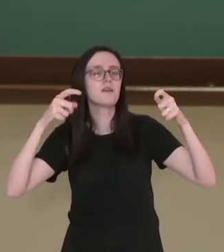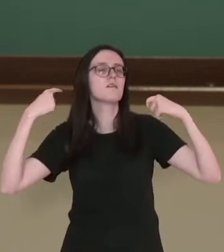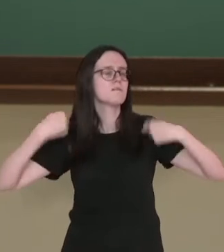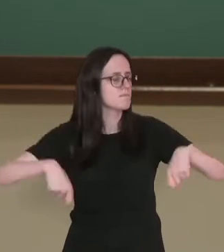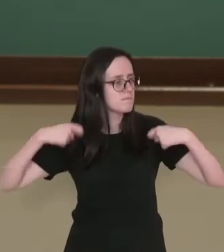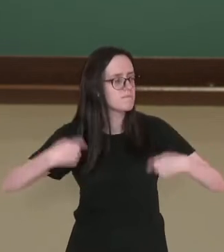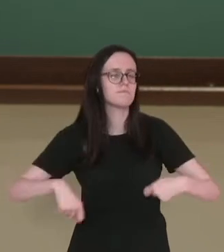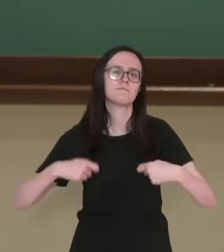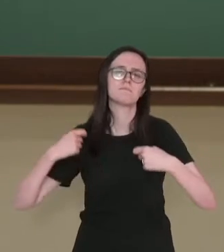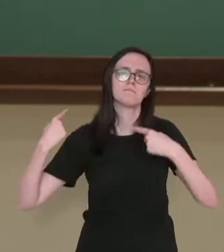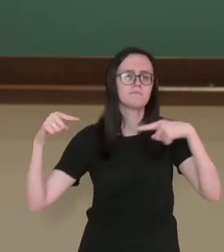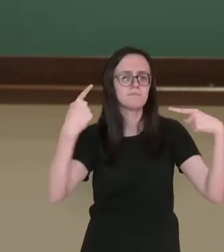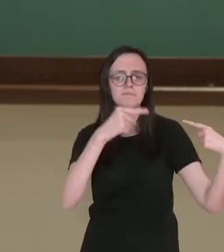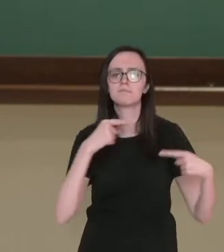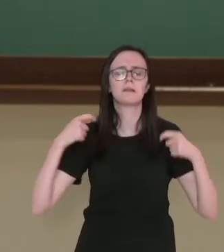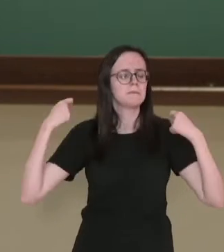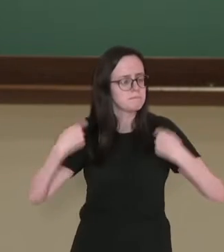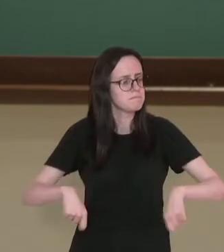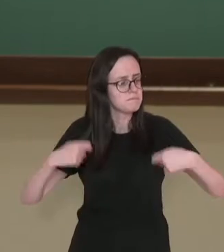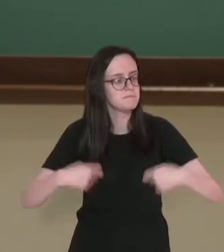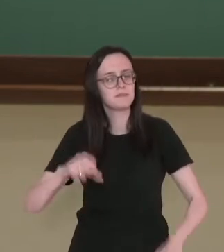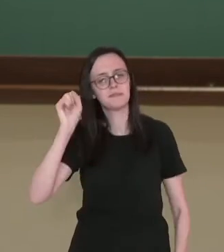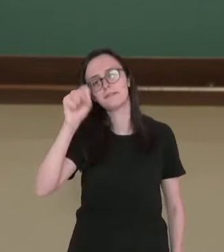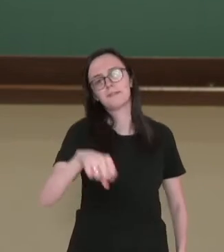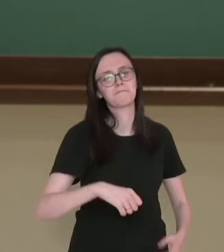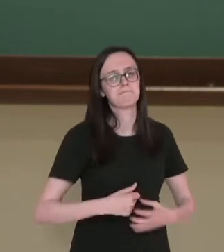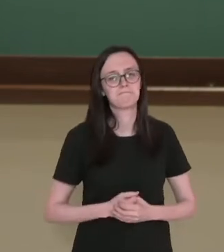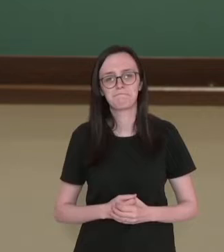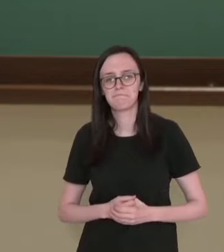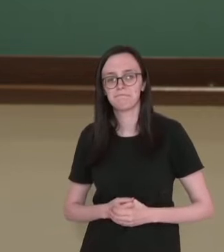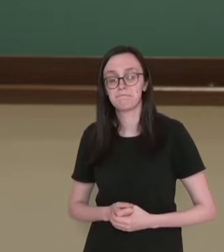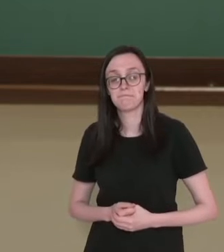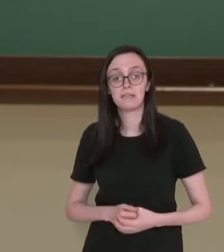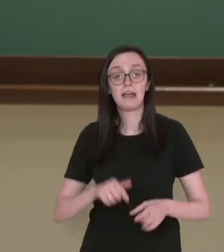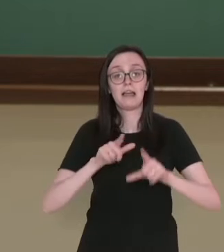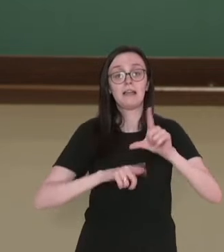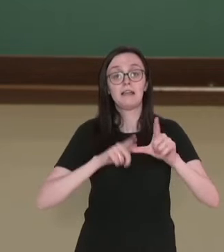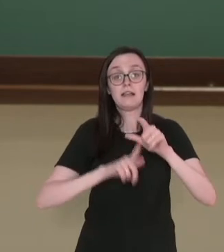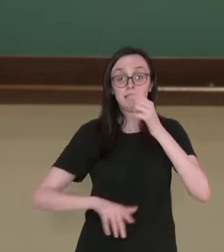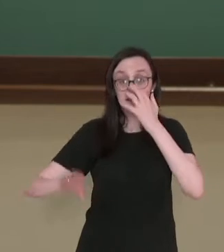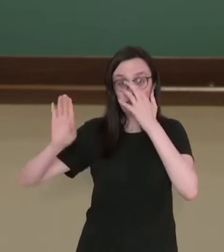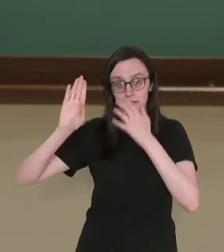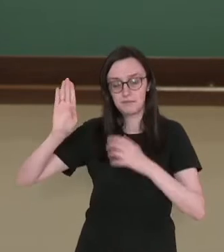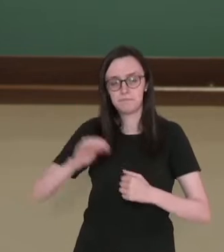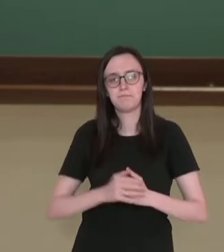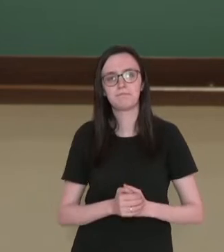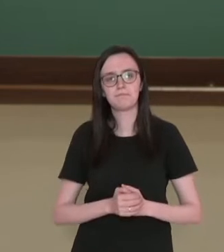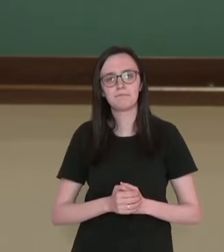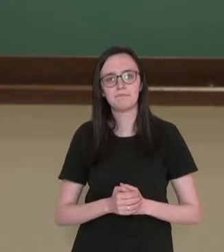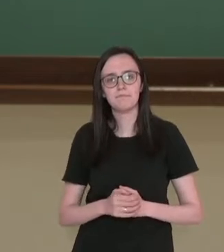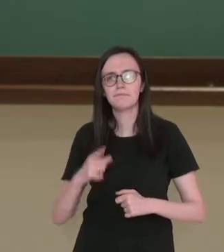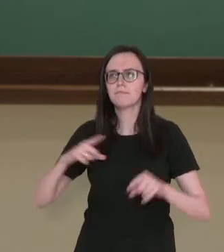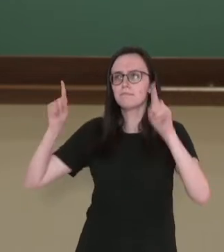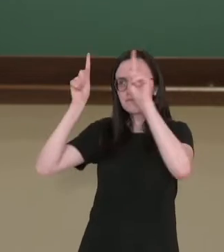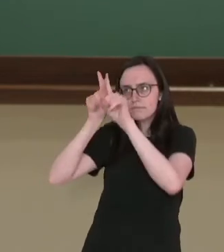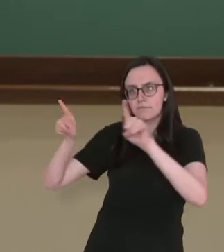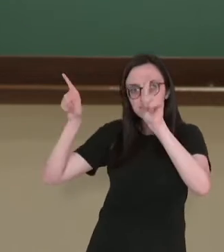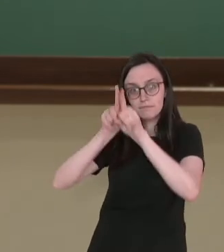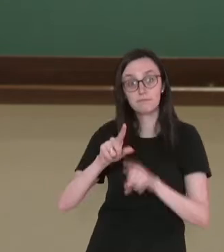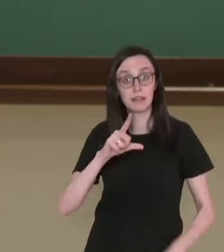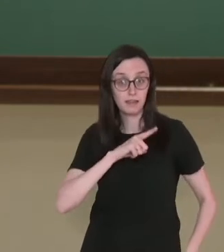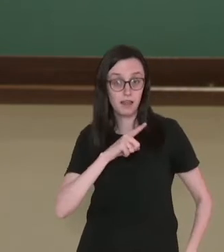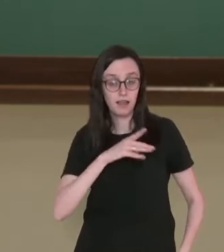ser muito discutido, muito debatido, sim. Na letra B, a presença de rimas, releia a